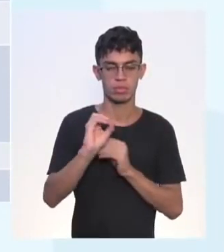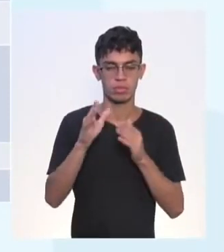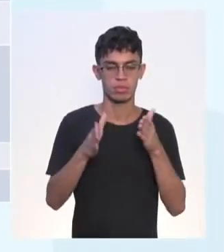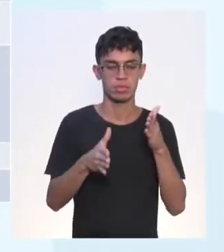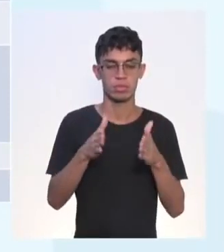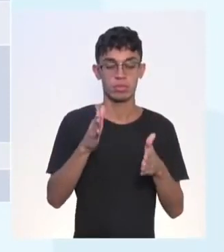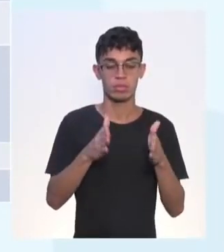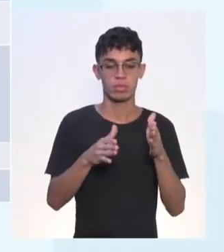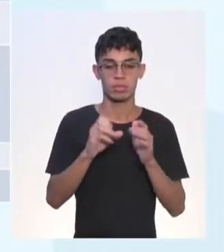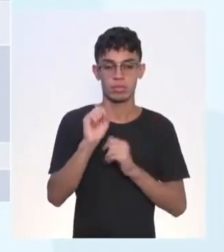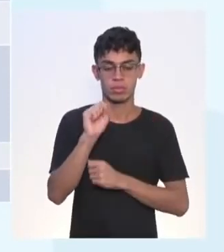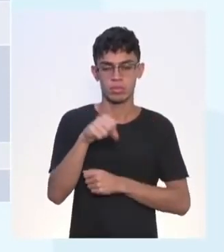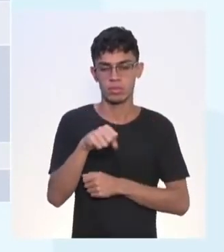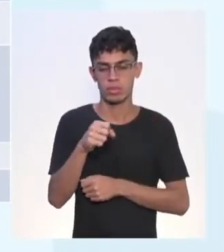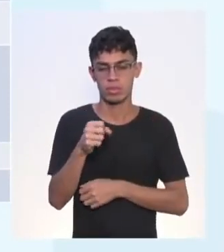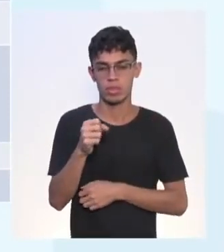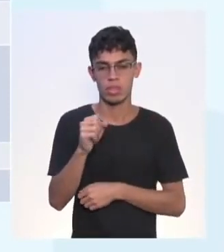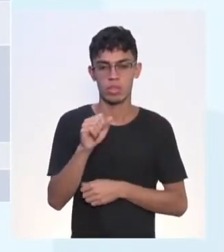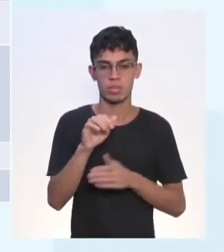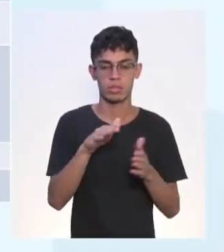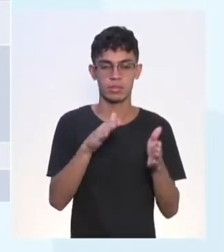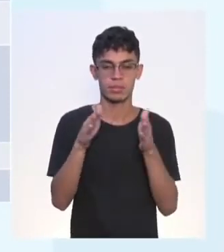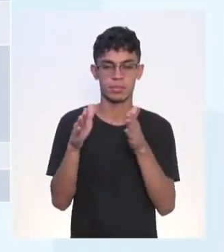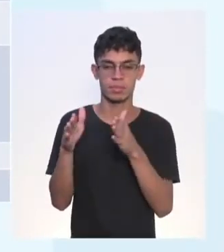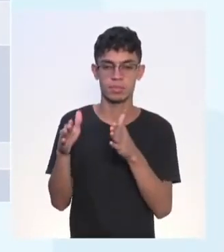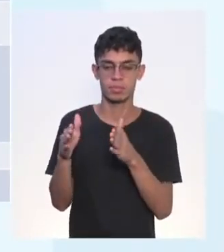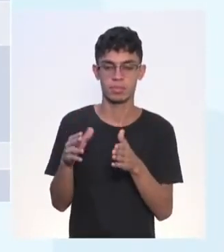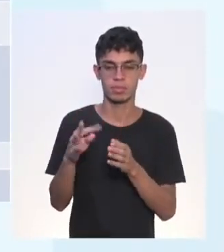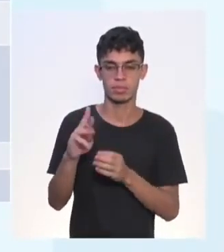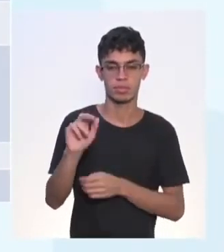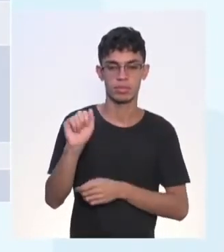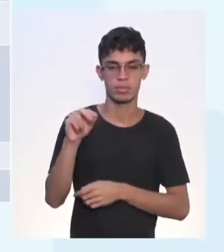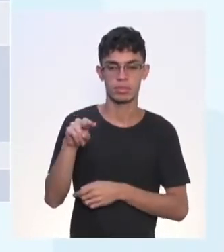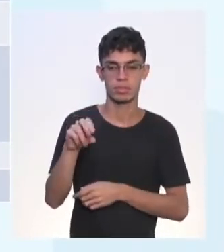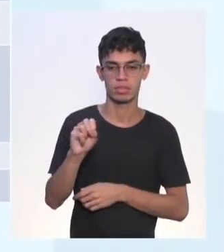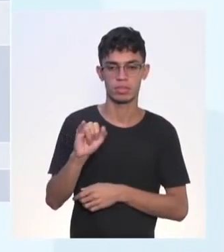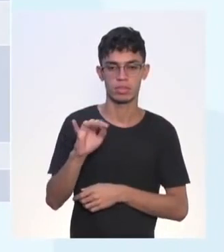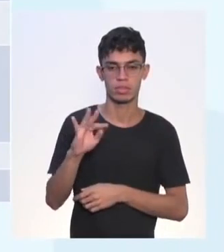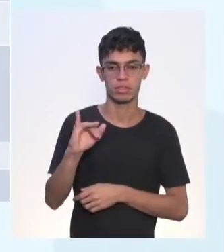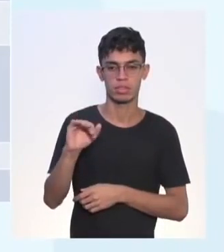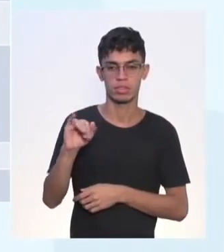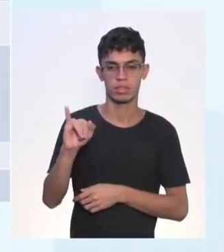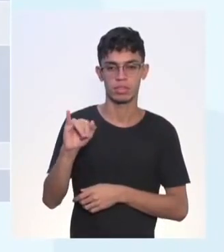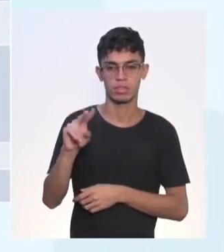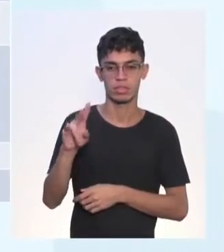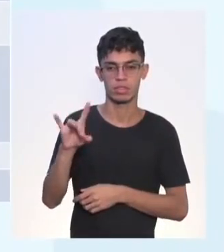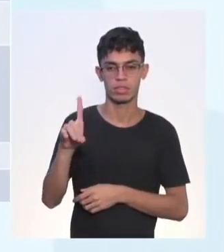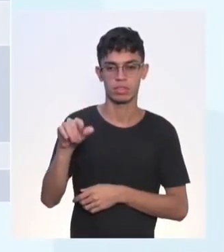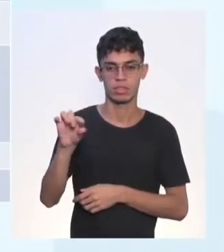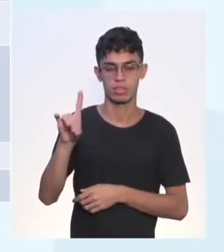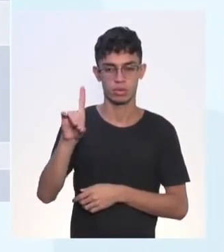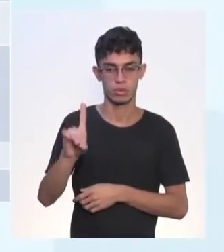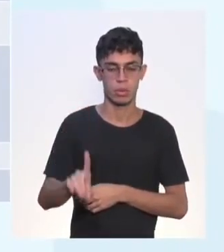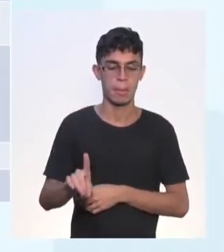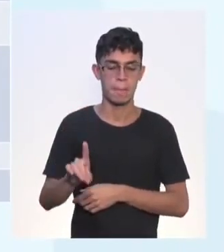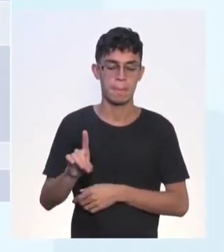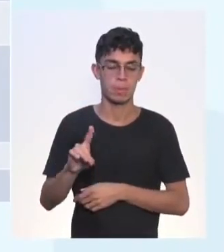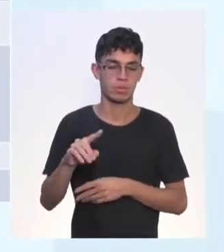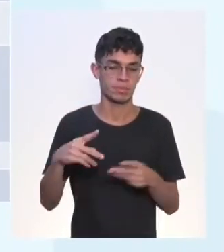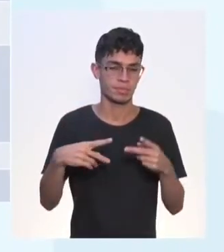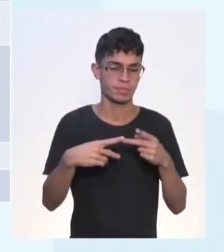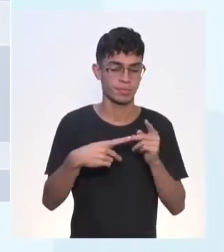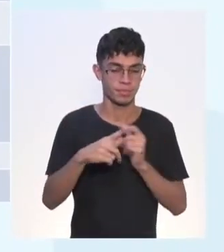vai pôr sim, obviamente. E a transitividade que esse verbo teve, foi direto, foi indireto, ou não houve transitividade e